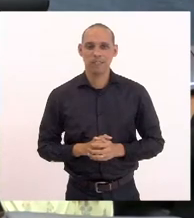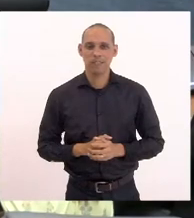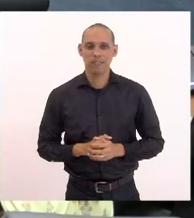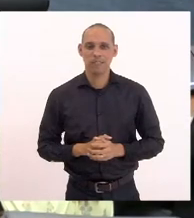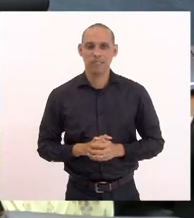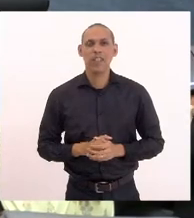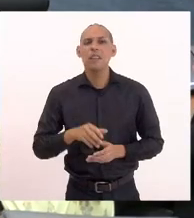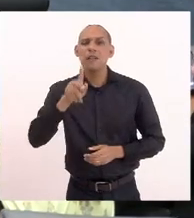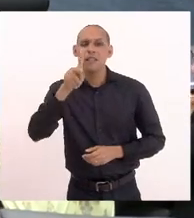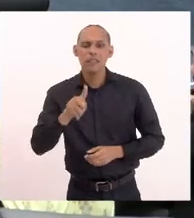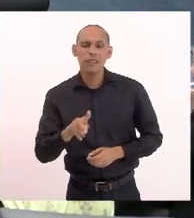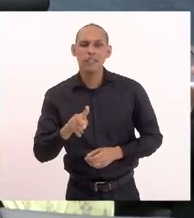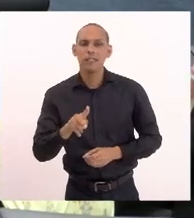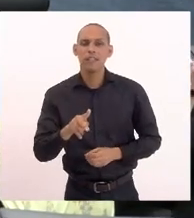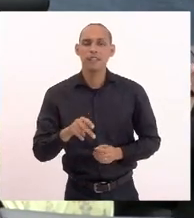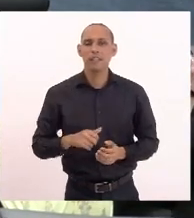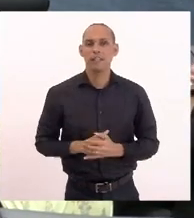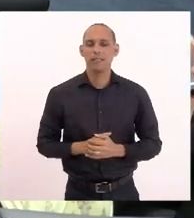Senhor presidente,